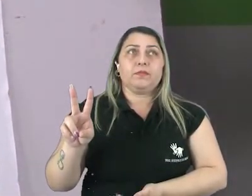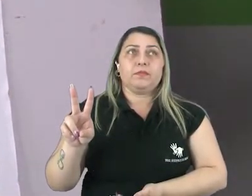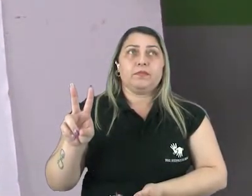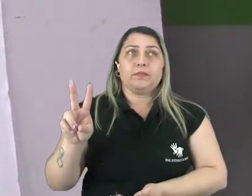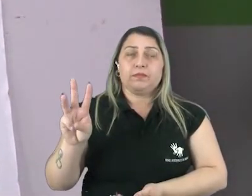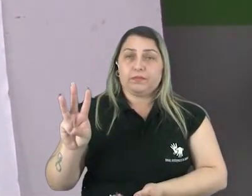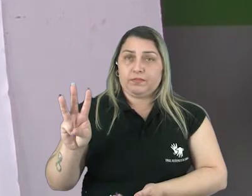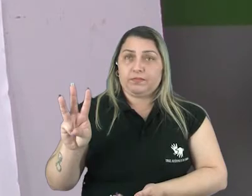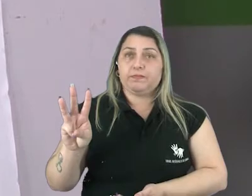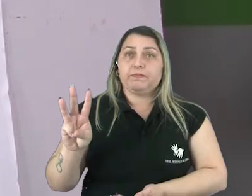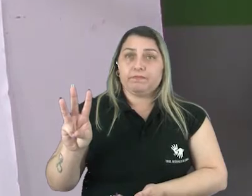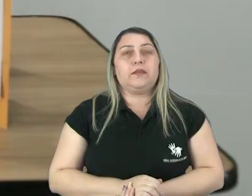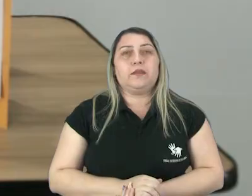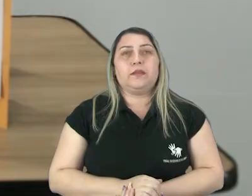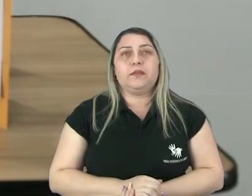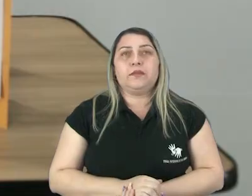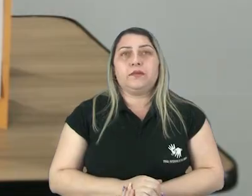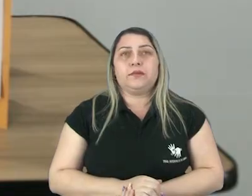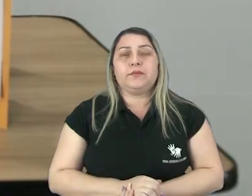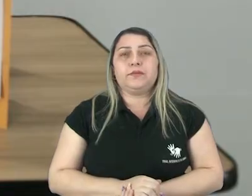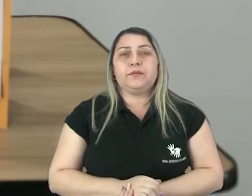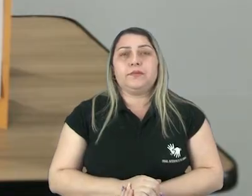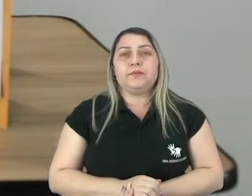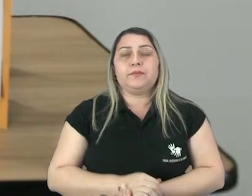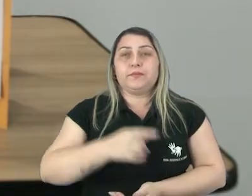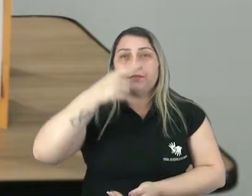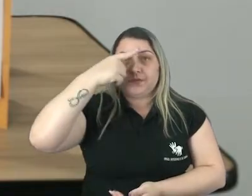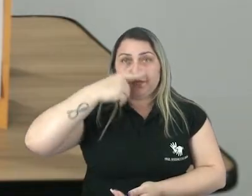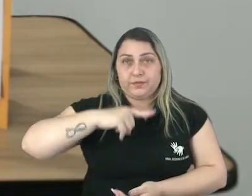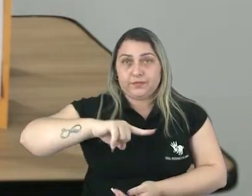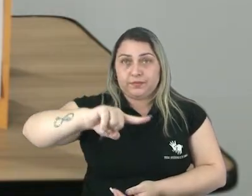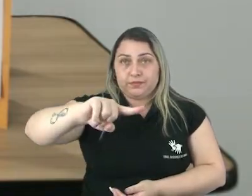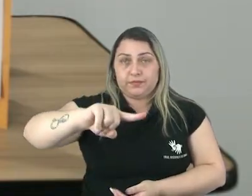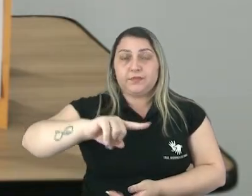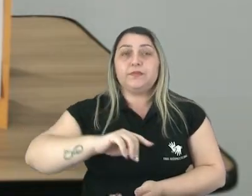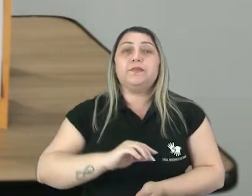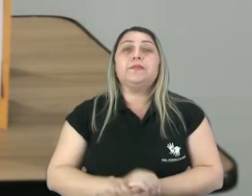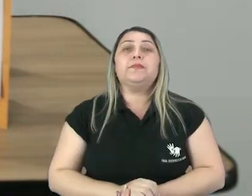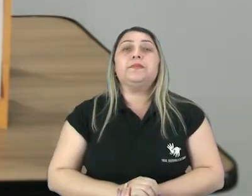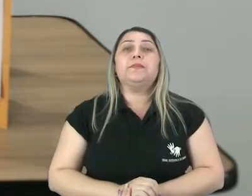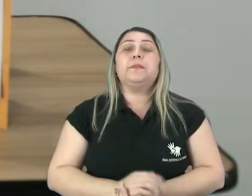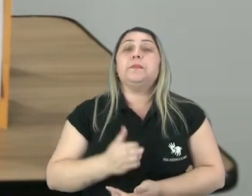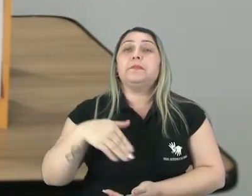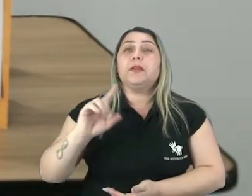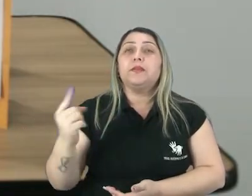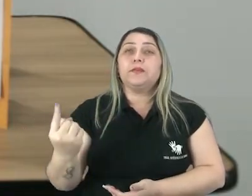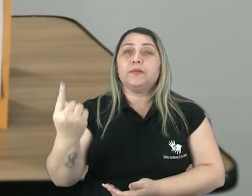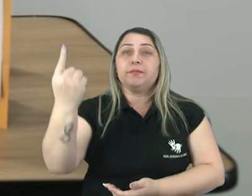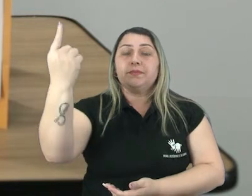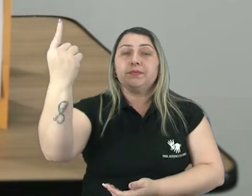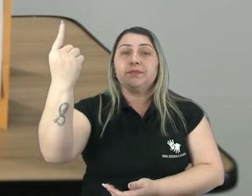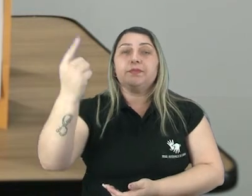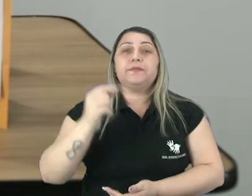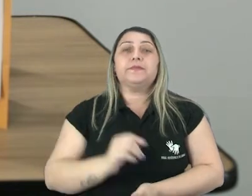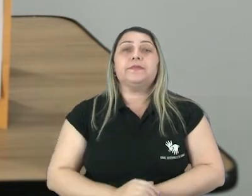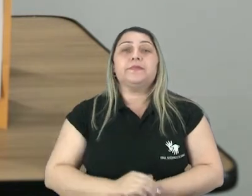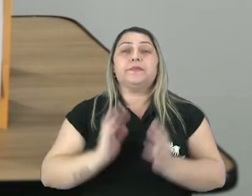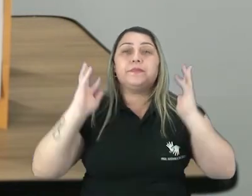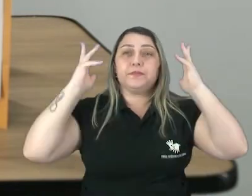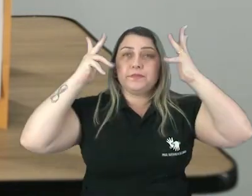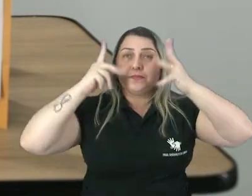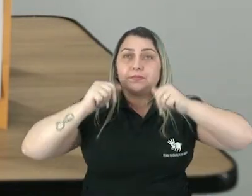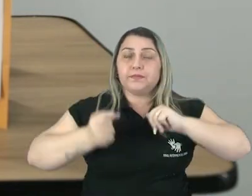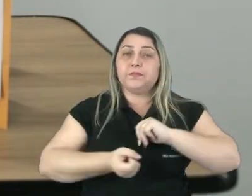2, 3. O elefante, ele é mais alto que o